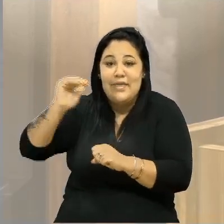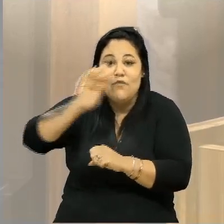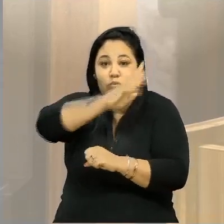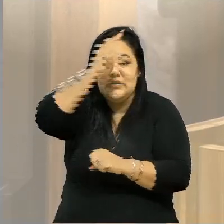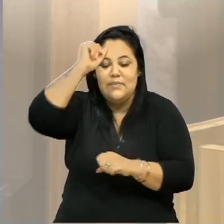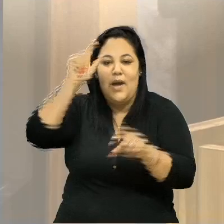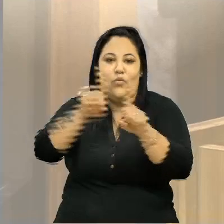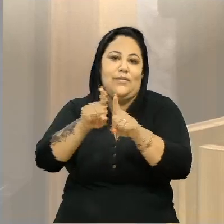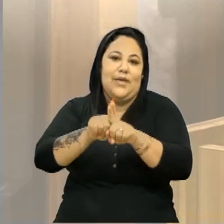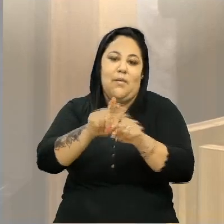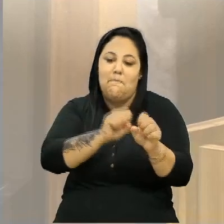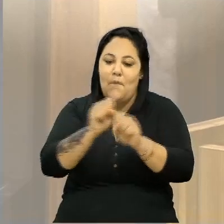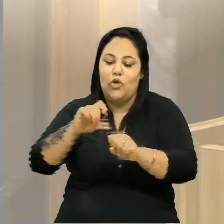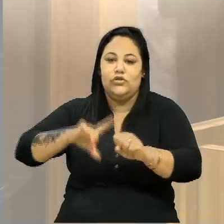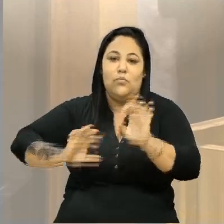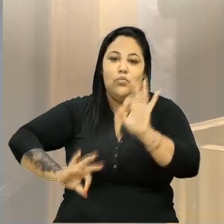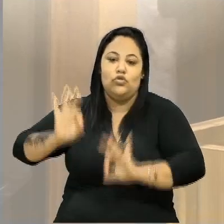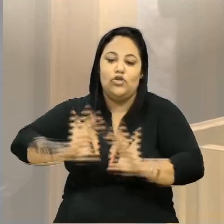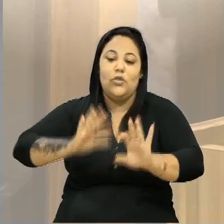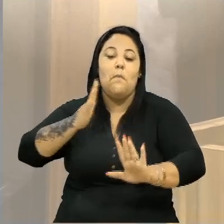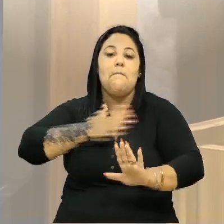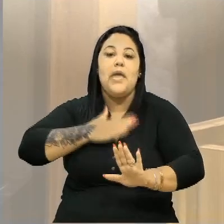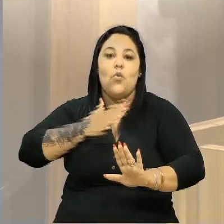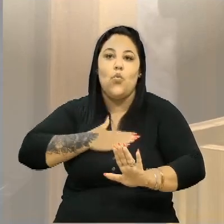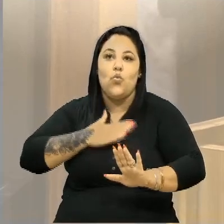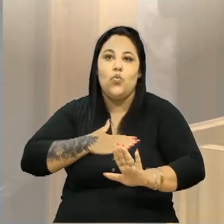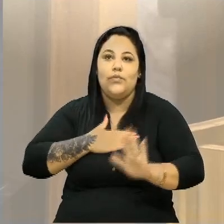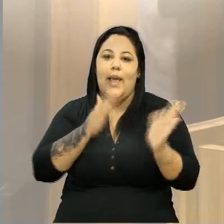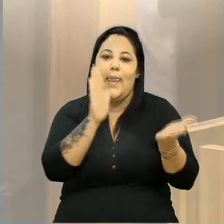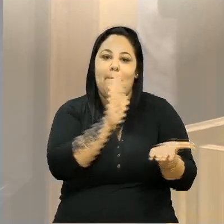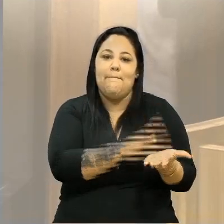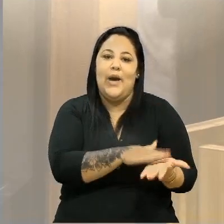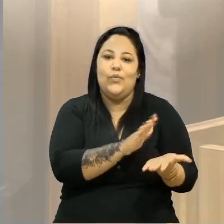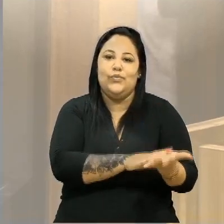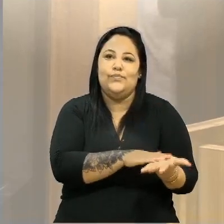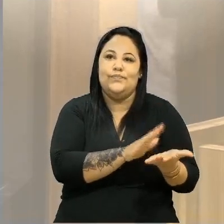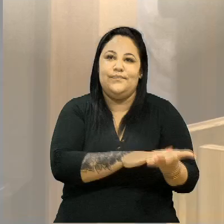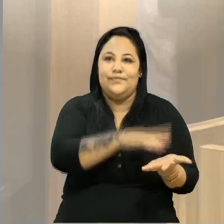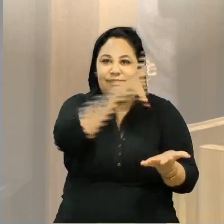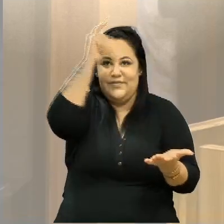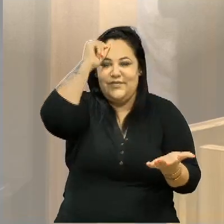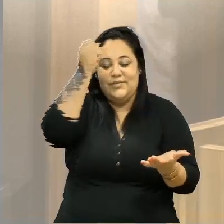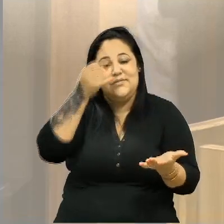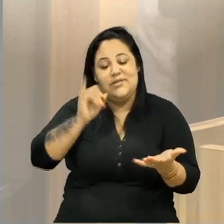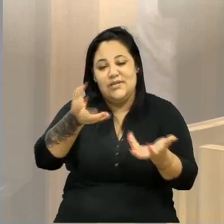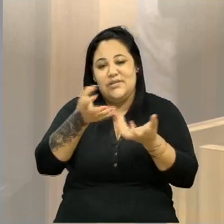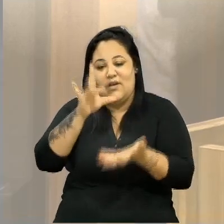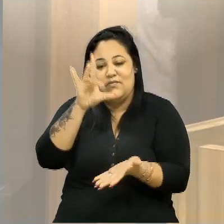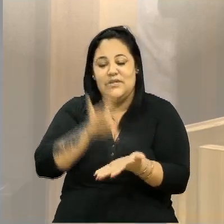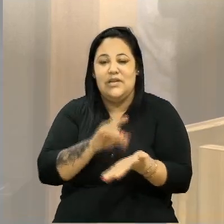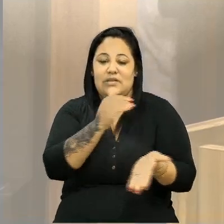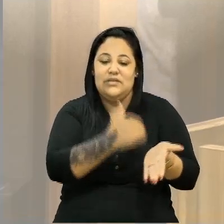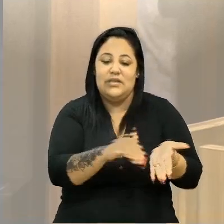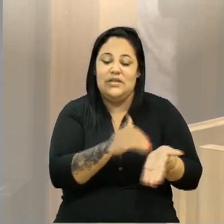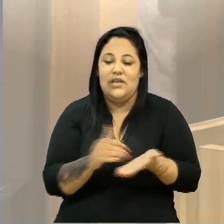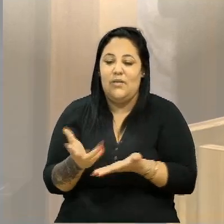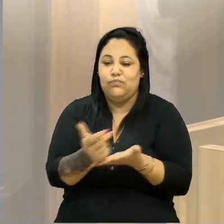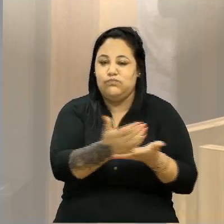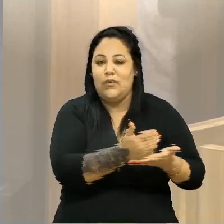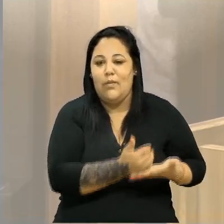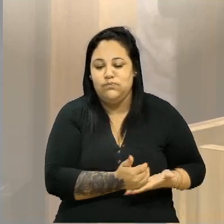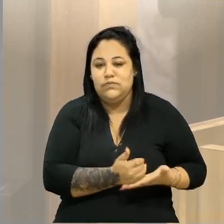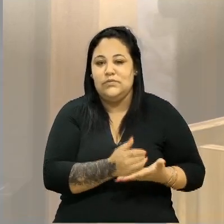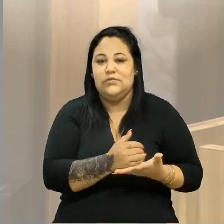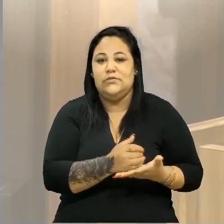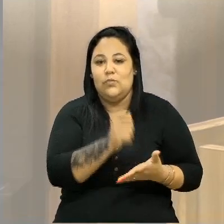municipal. Projeto meu que está na mão do prefeito também, caso queira ser implantado, e da Secretaria de Arrecadação Municipal.